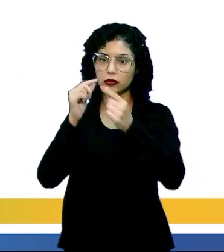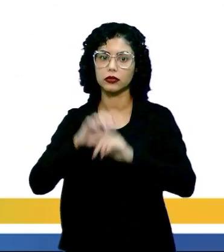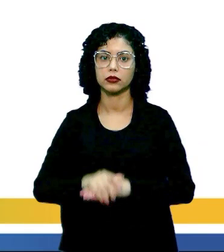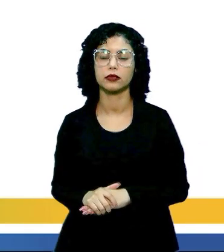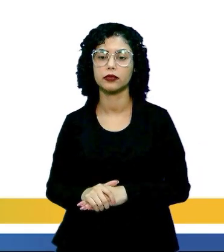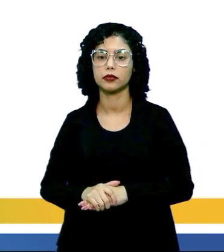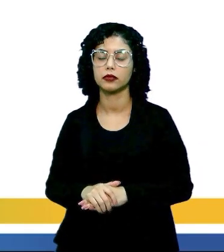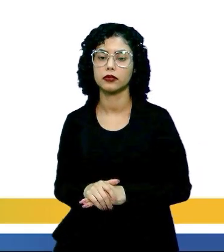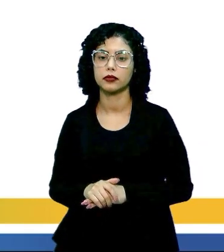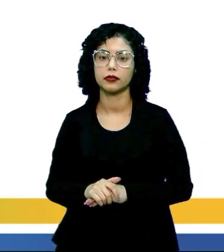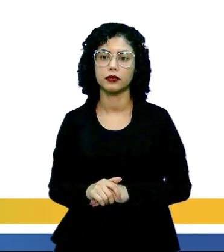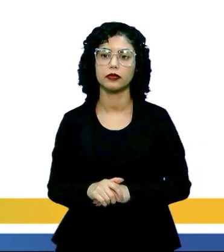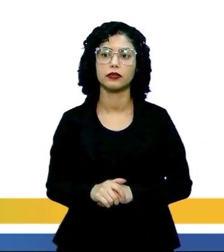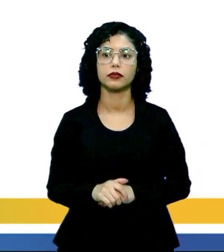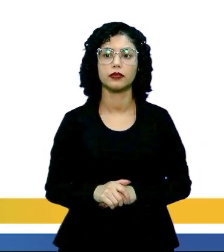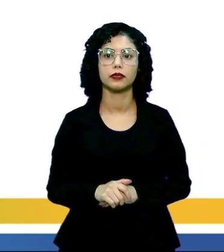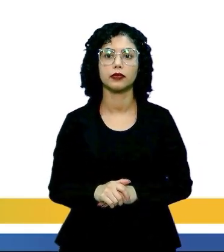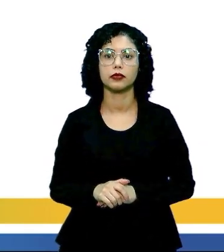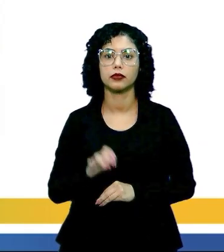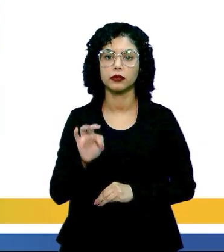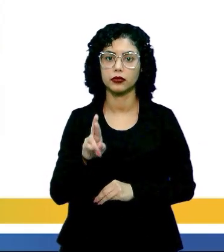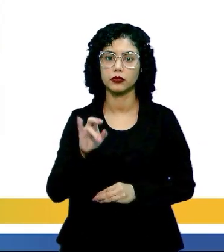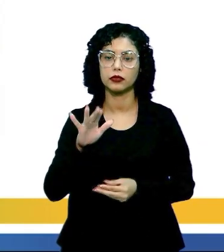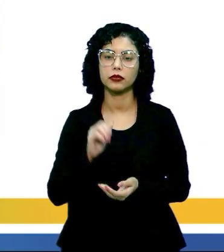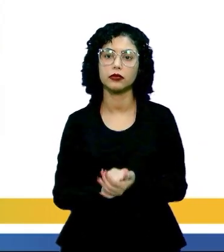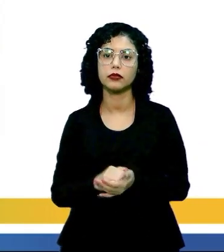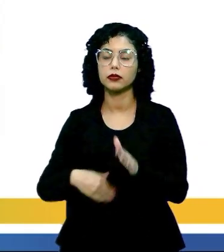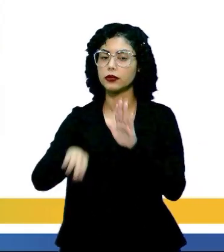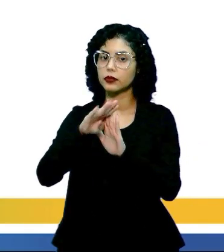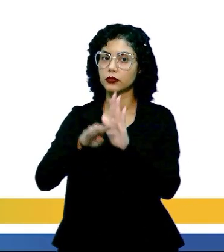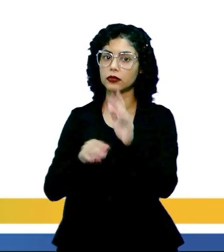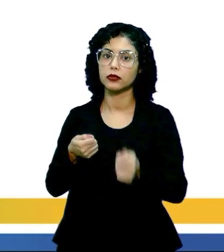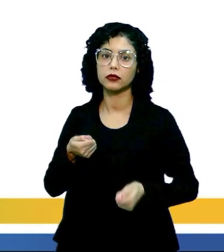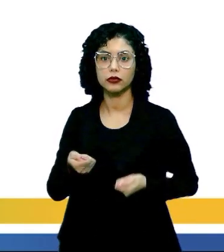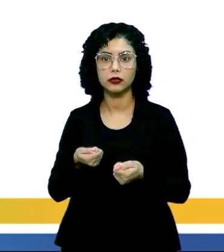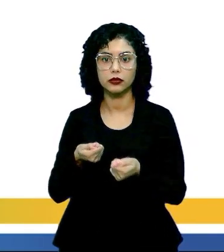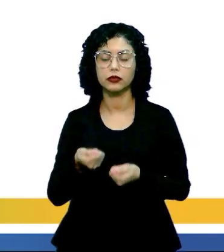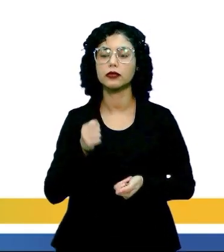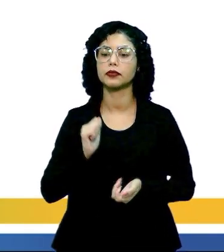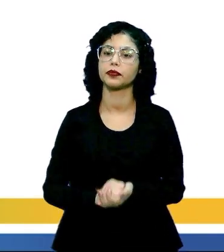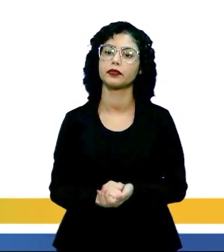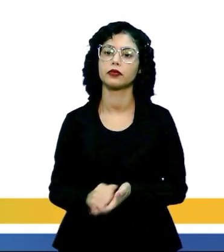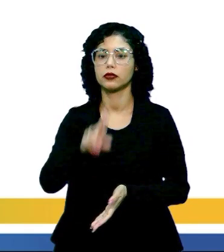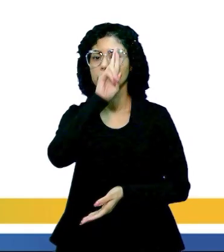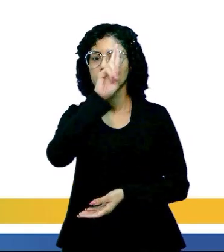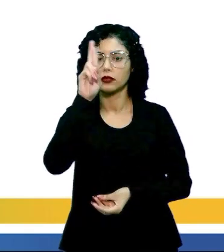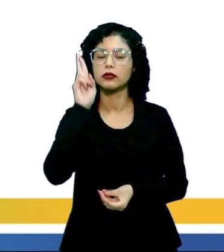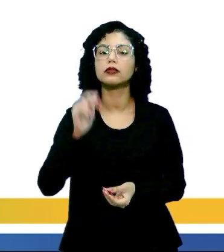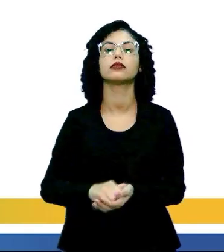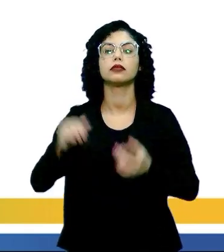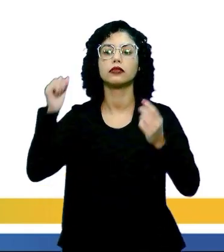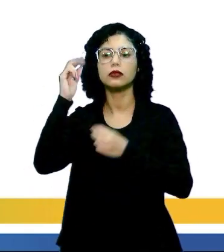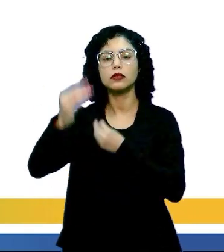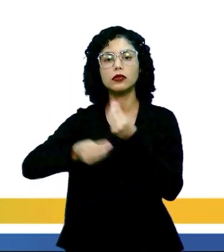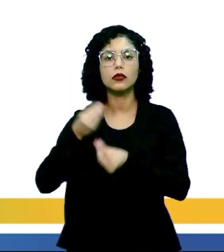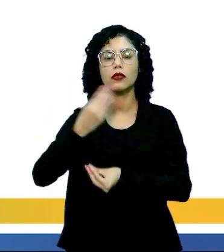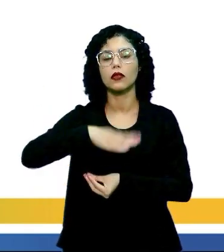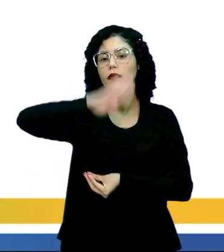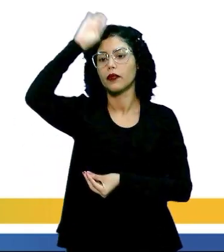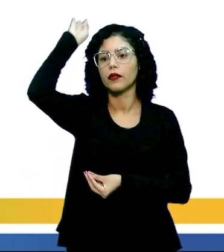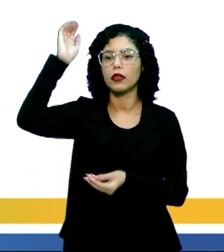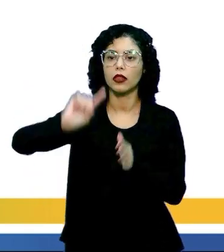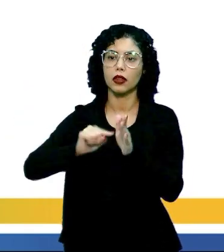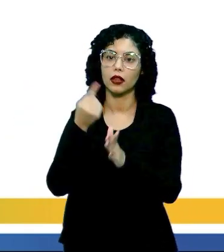E aí os etruscos, eles vão dominar, né, a história romana, né, como um dos seus